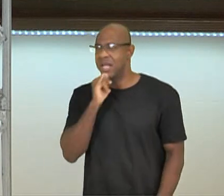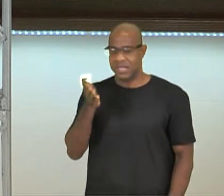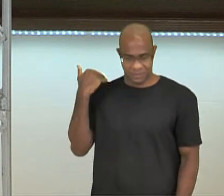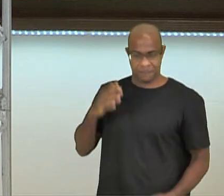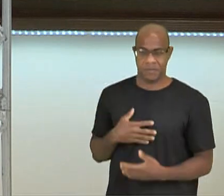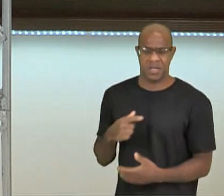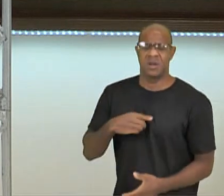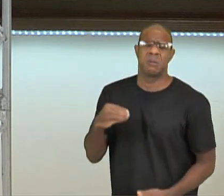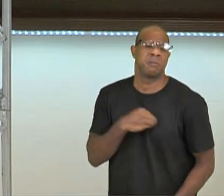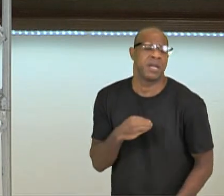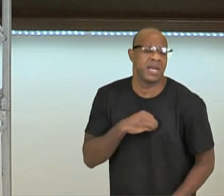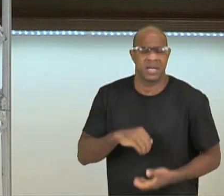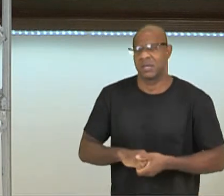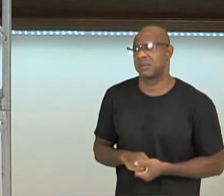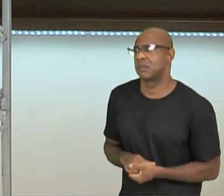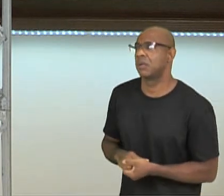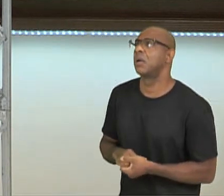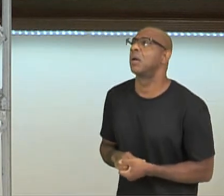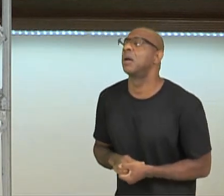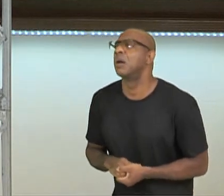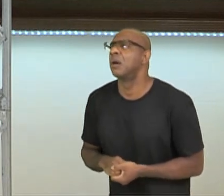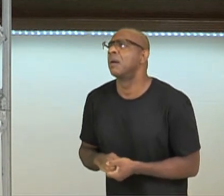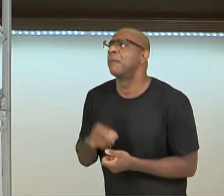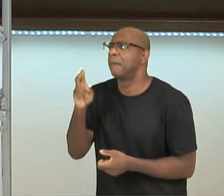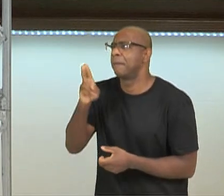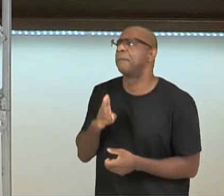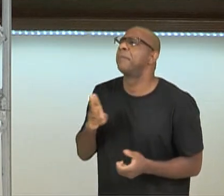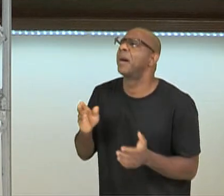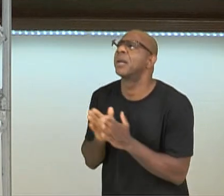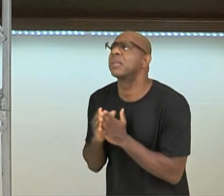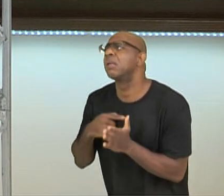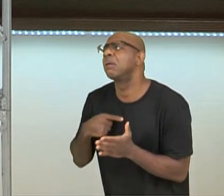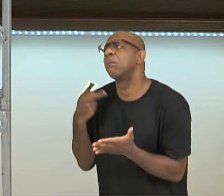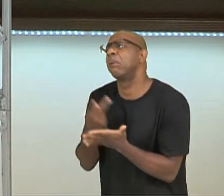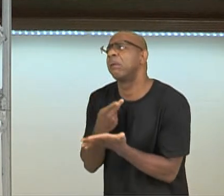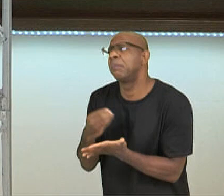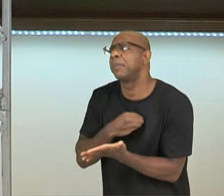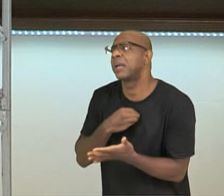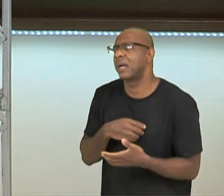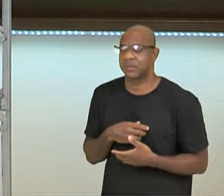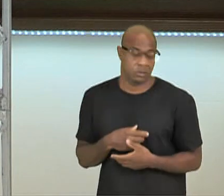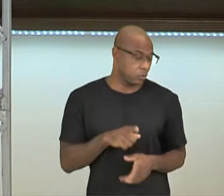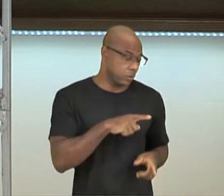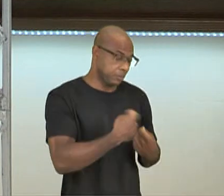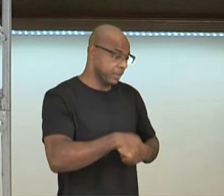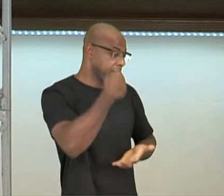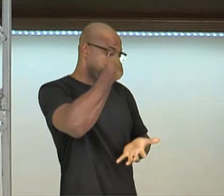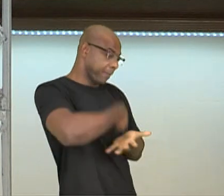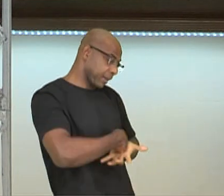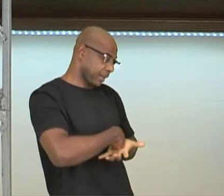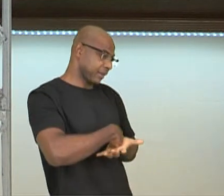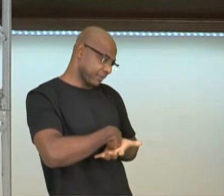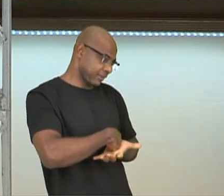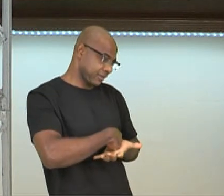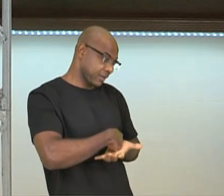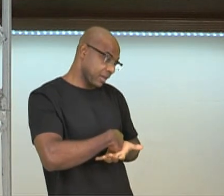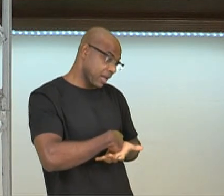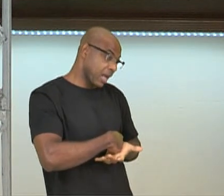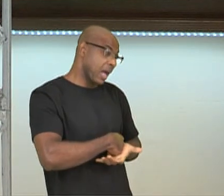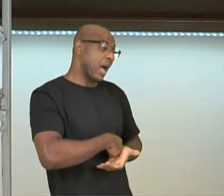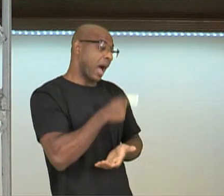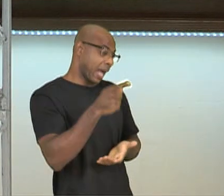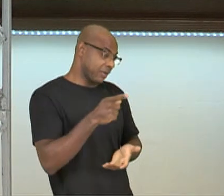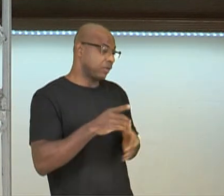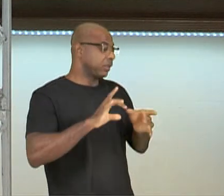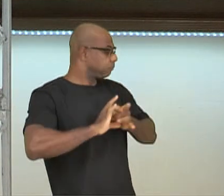estava absolvido. Em nome de Jesus Cristo. Era assim que funcionava. Então era assim a igreja. E, fora o que a gente já falou,